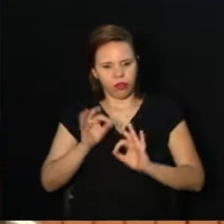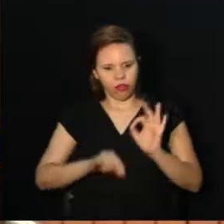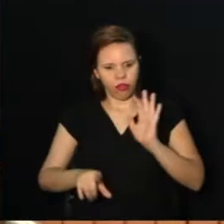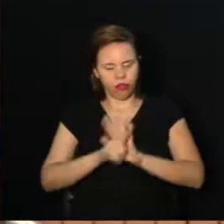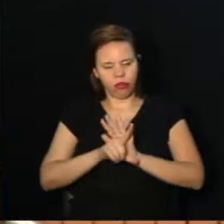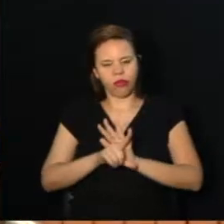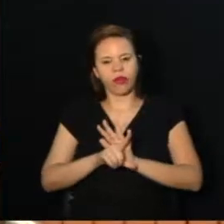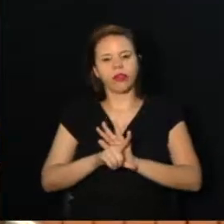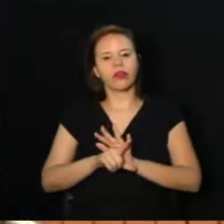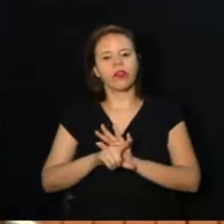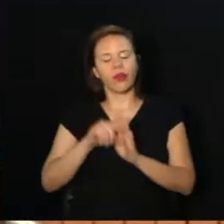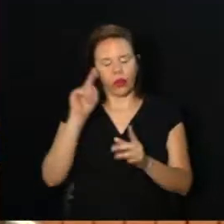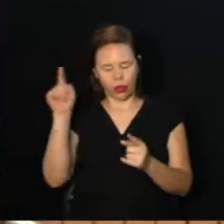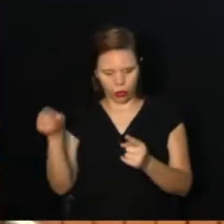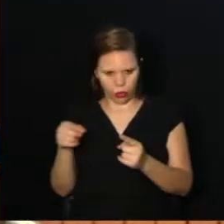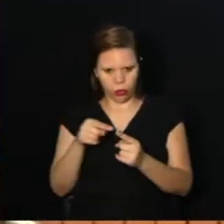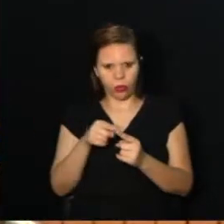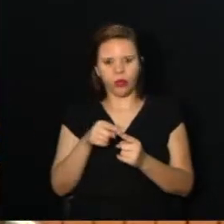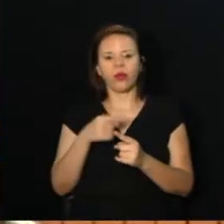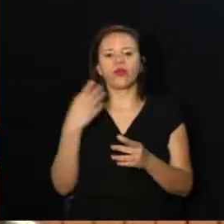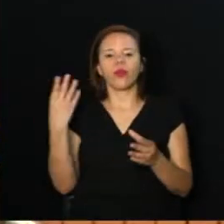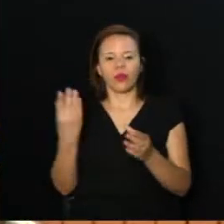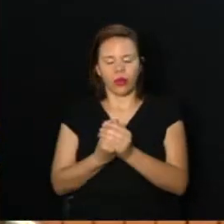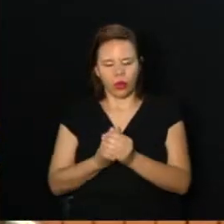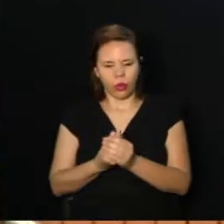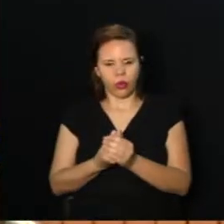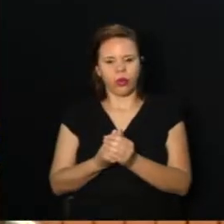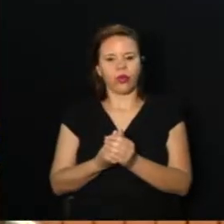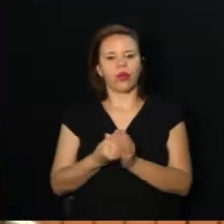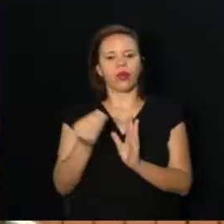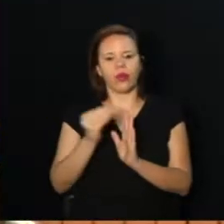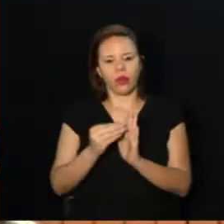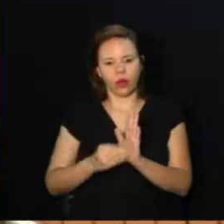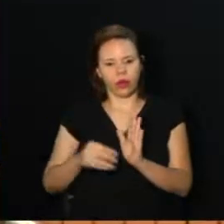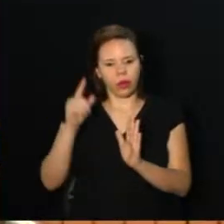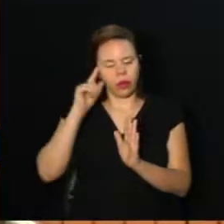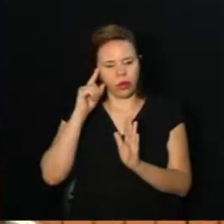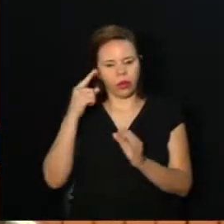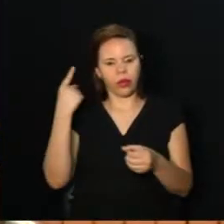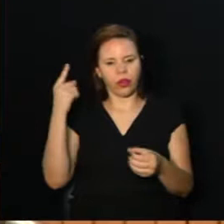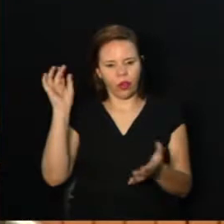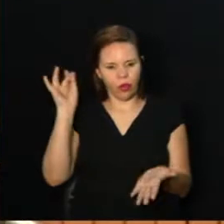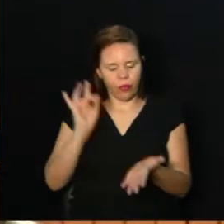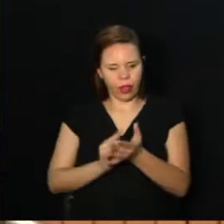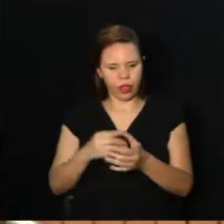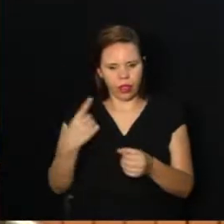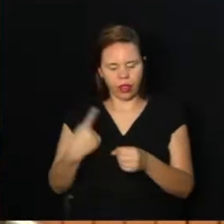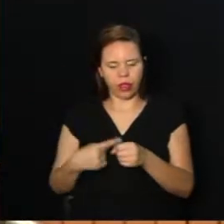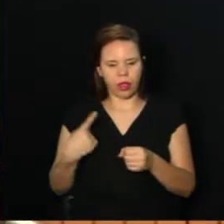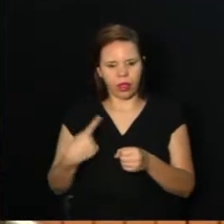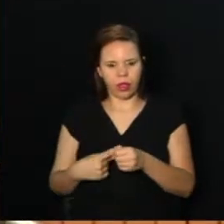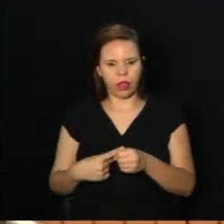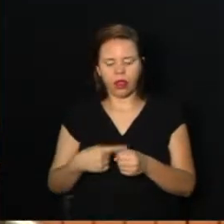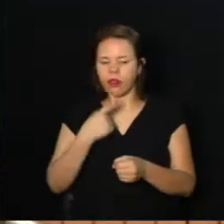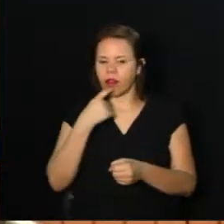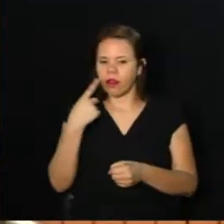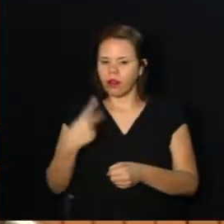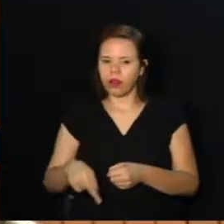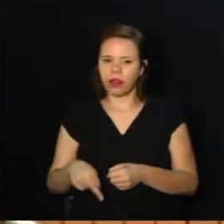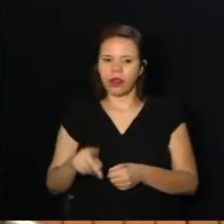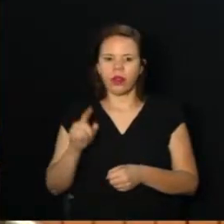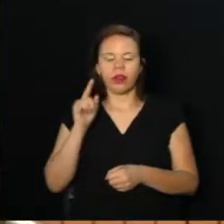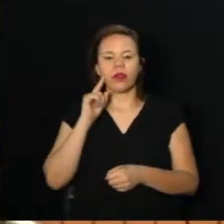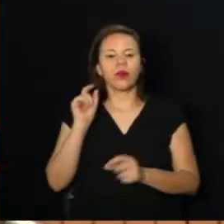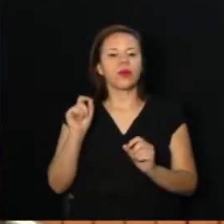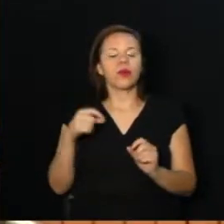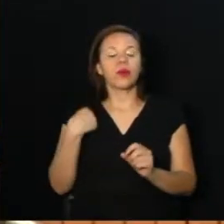lei tem por objetivo incluir no calendário oficial da cidade de Campinas. E aí cabe também, Marcelo, um adendo,